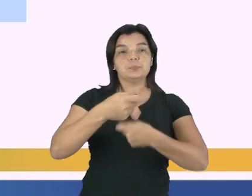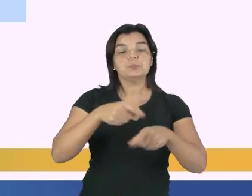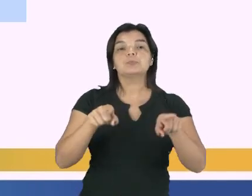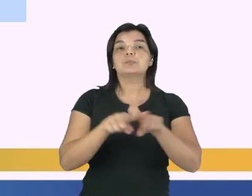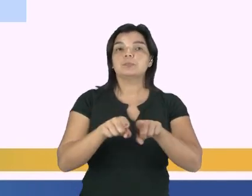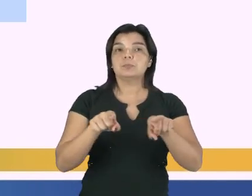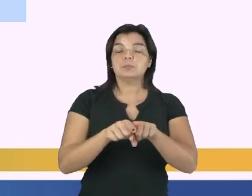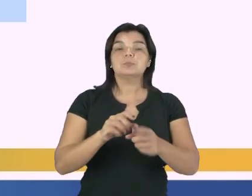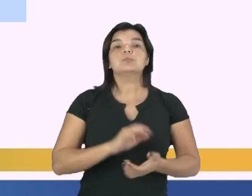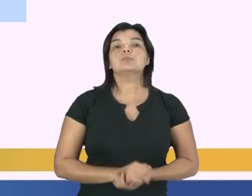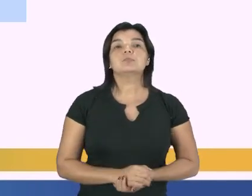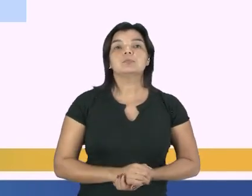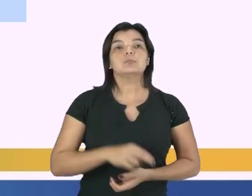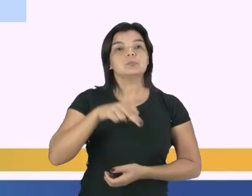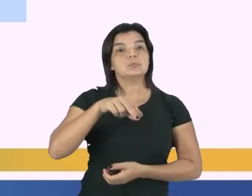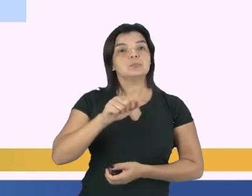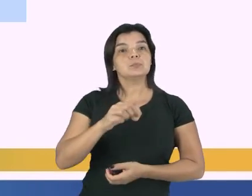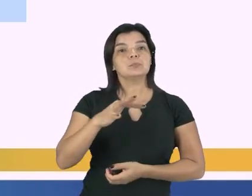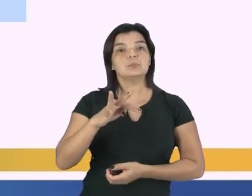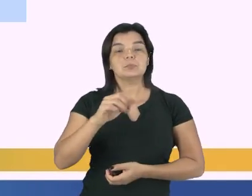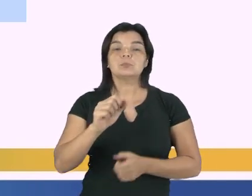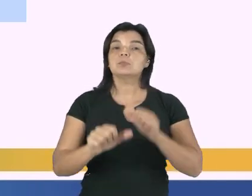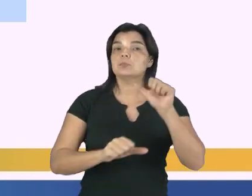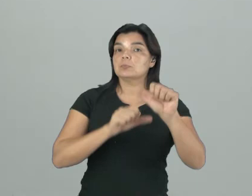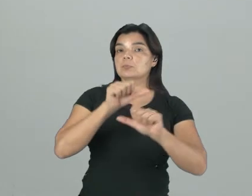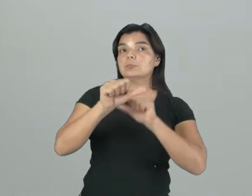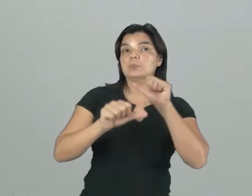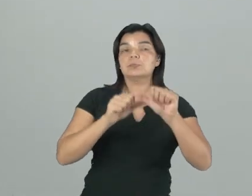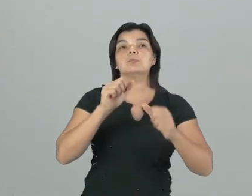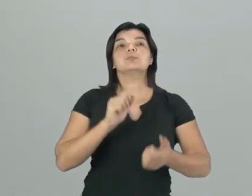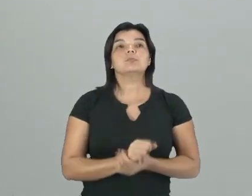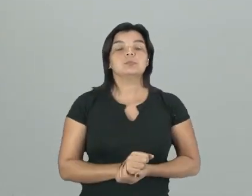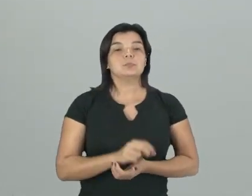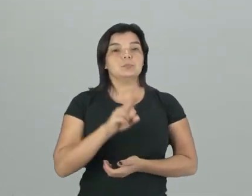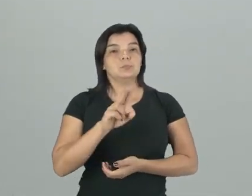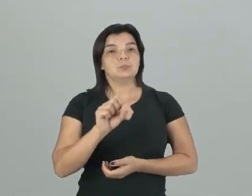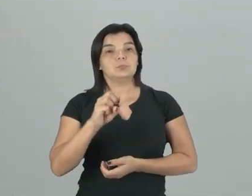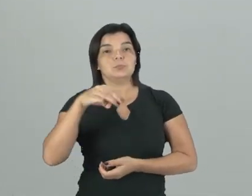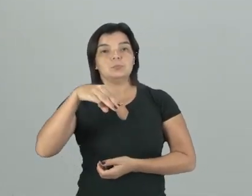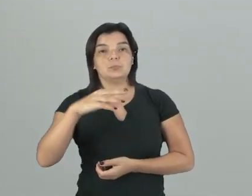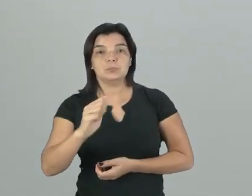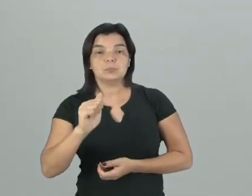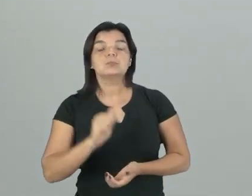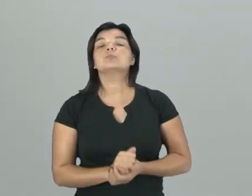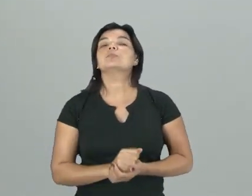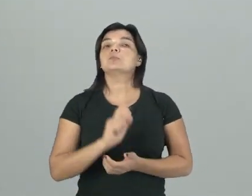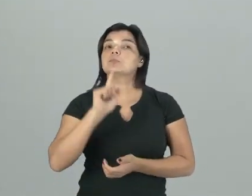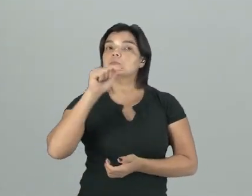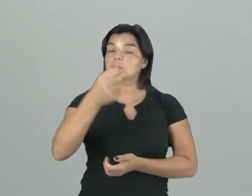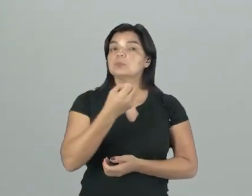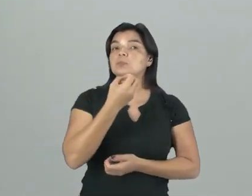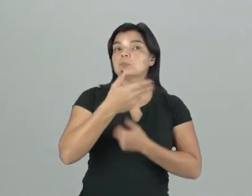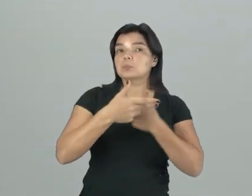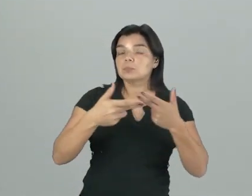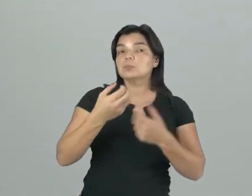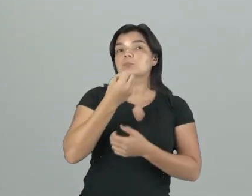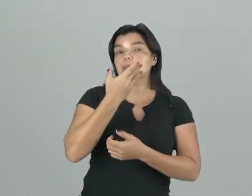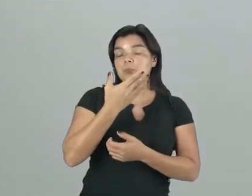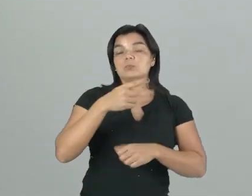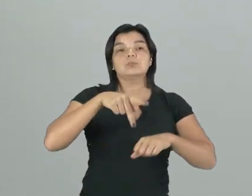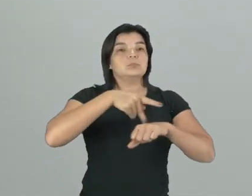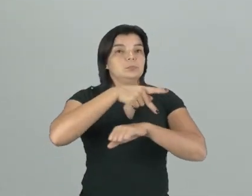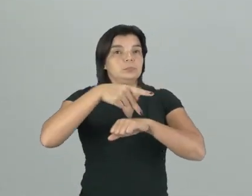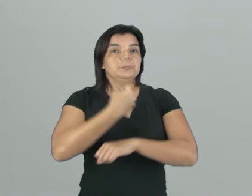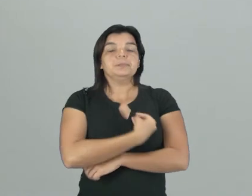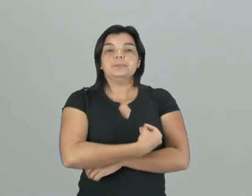que saiu da condição de NAFTA e trocaram por uma outra condição que traz outras vantagens para os países